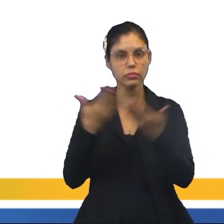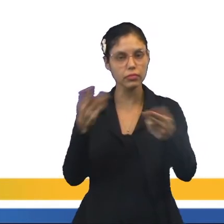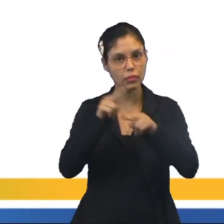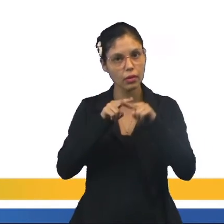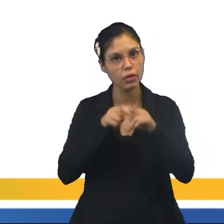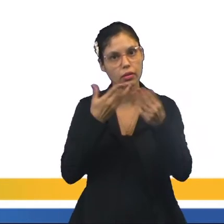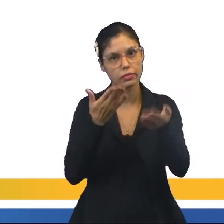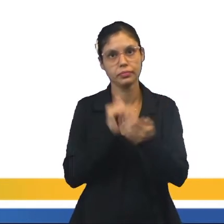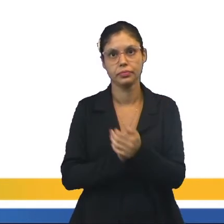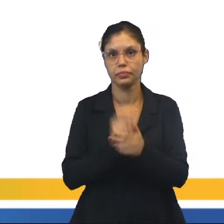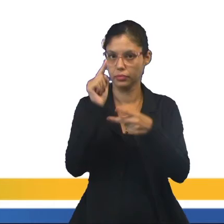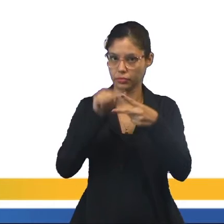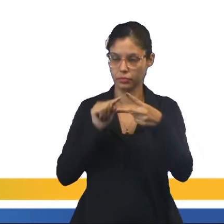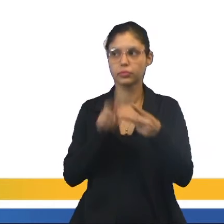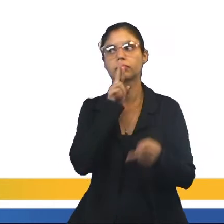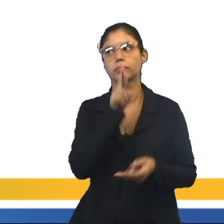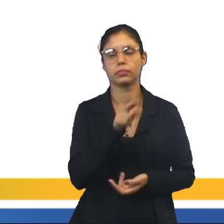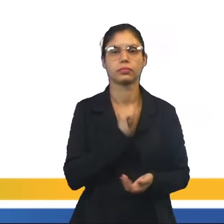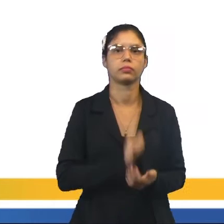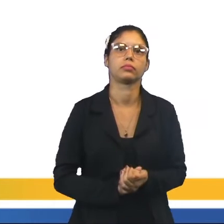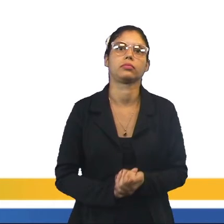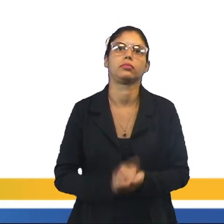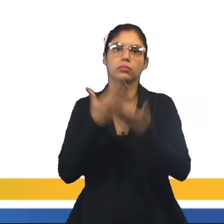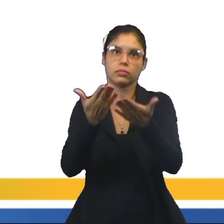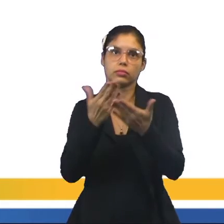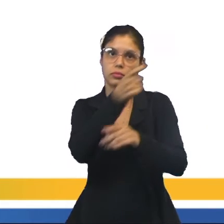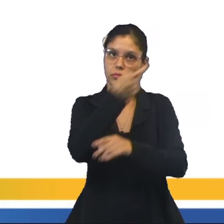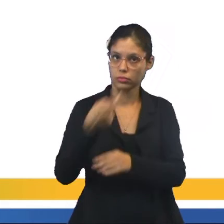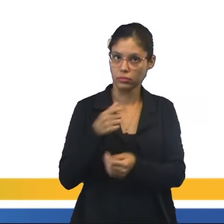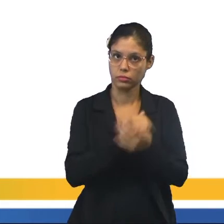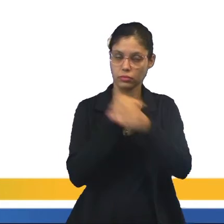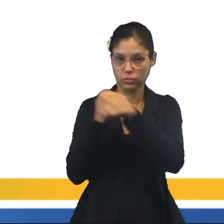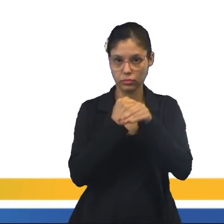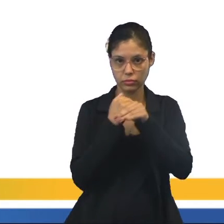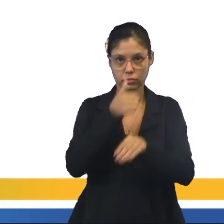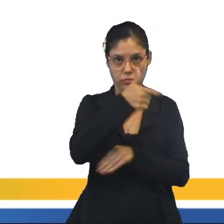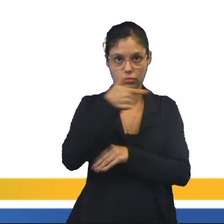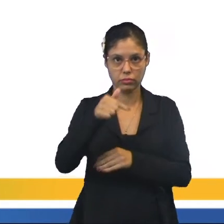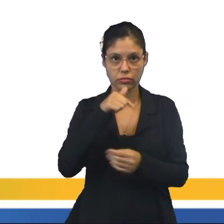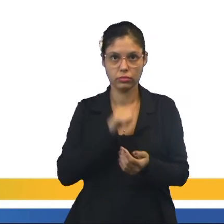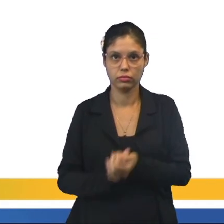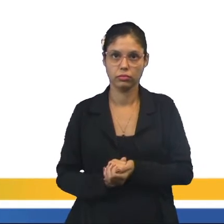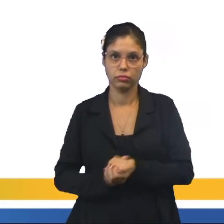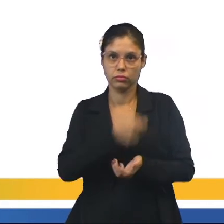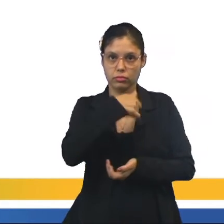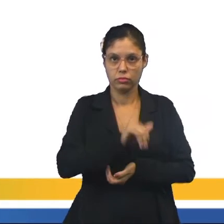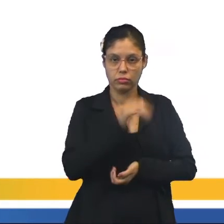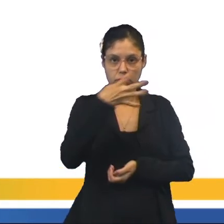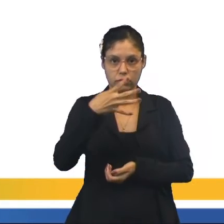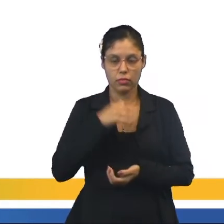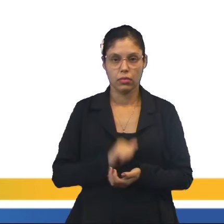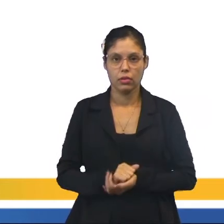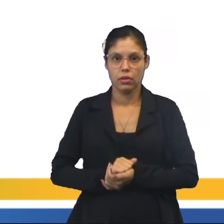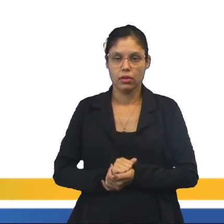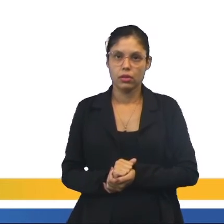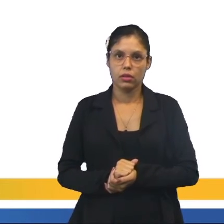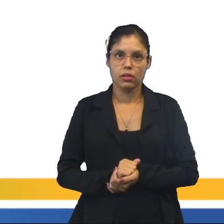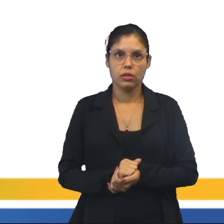Portanto, aí nós temos as duas soluções, sendo x igual a 27 e y igual a 4.